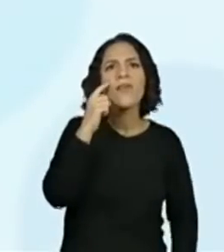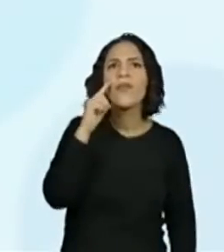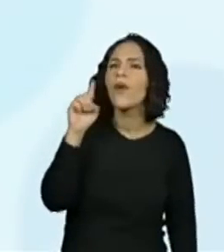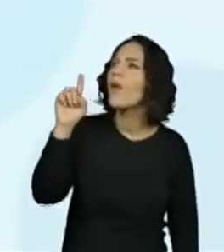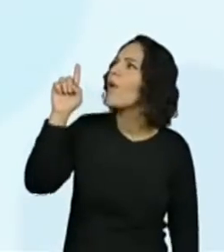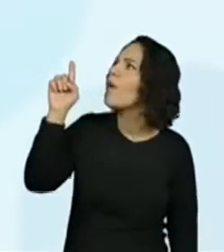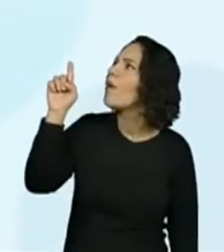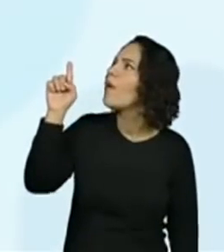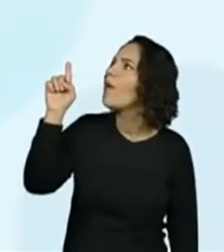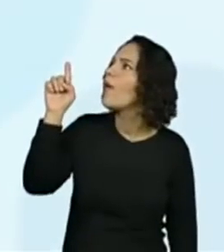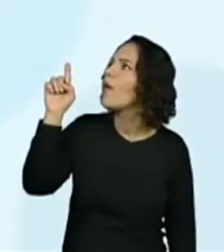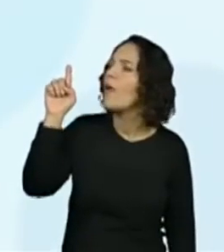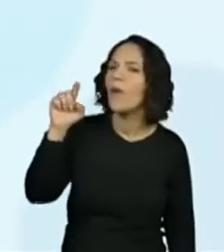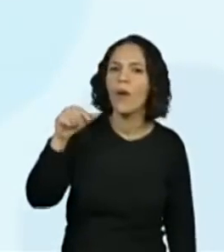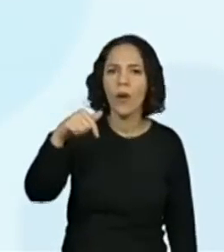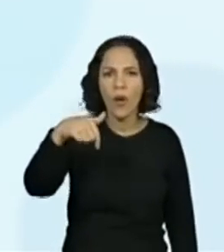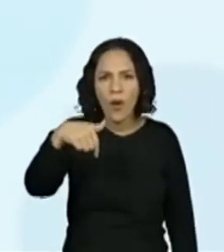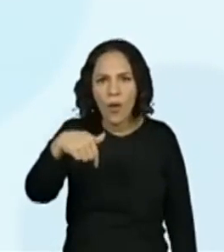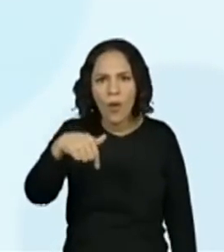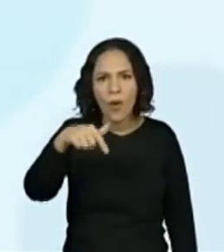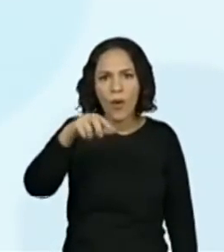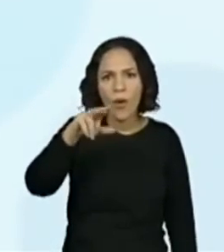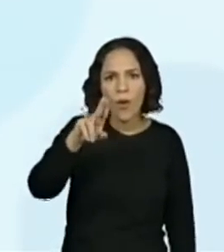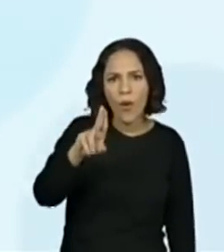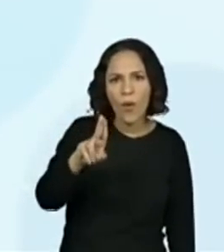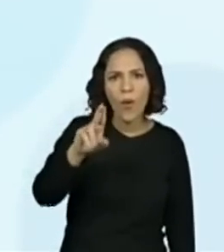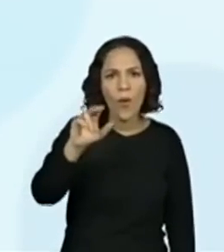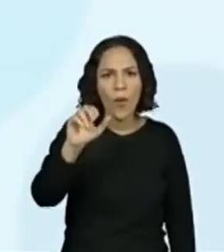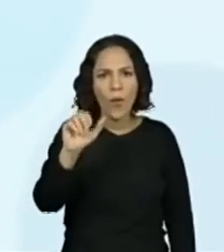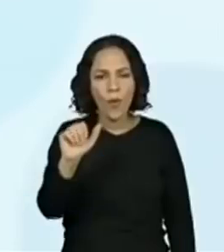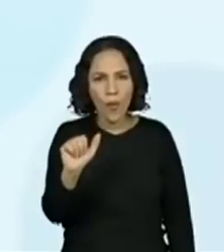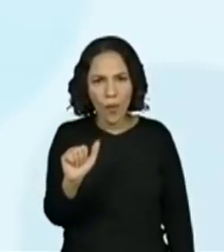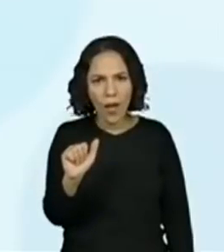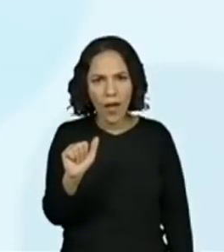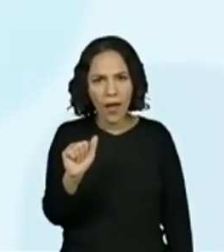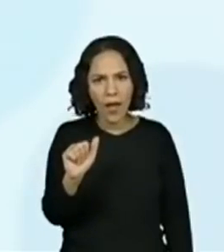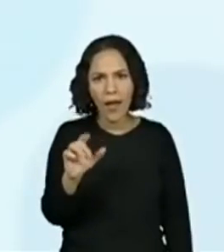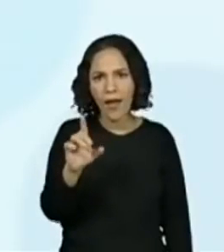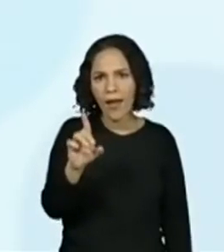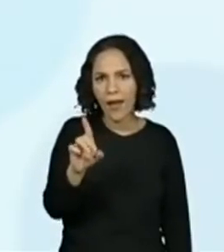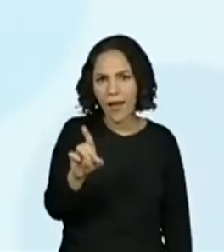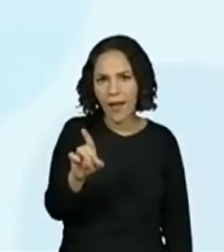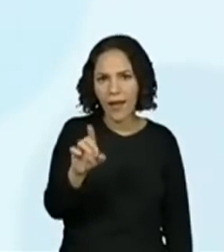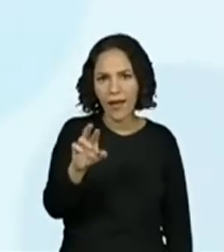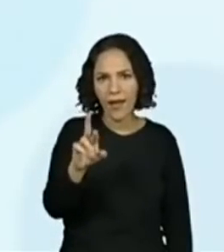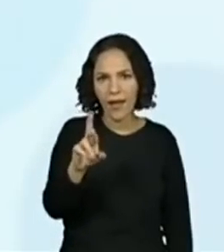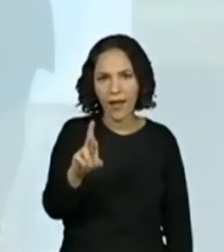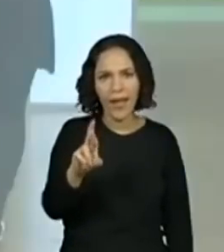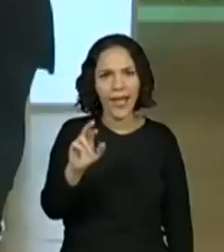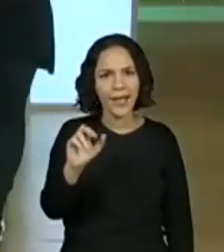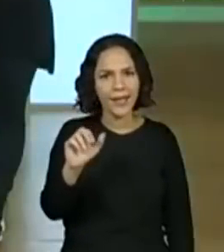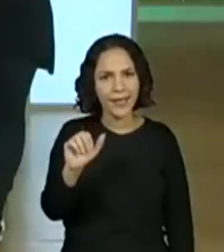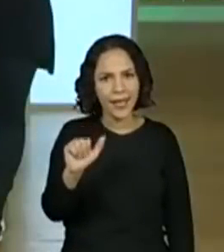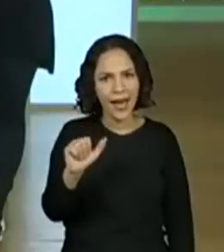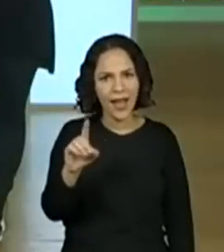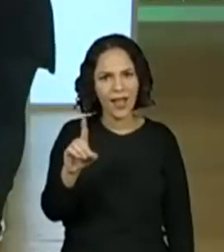Quadrado. E aí? Cadê? Lá no chat pra gente, por favor. Tá certo